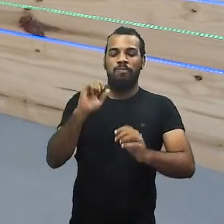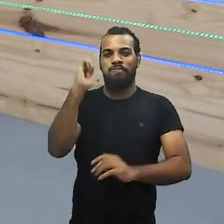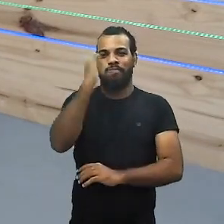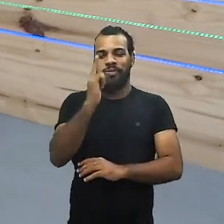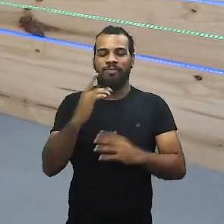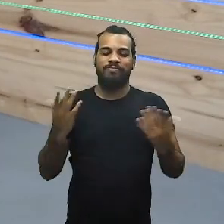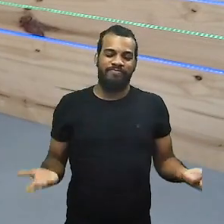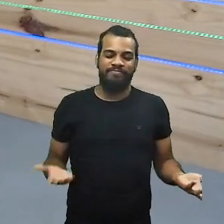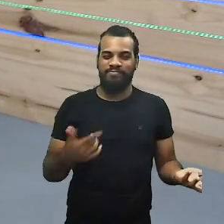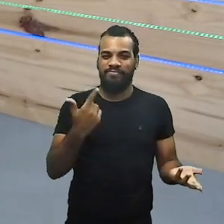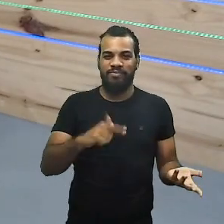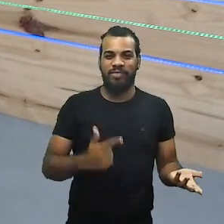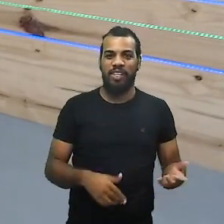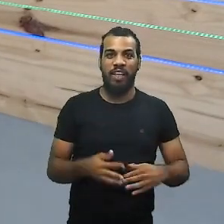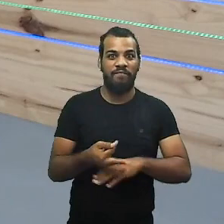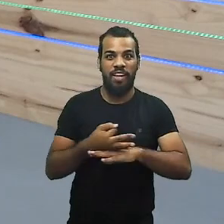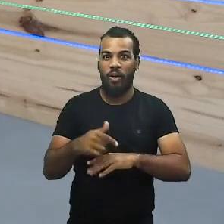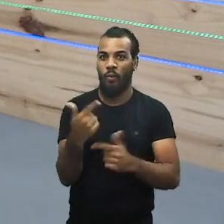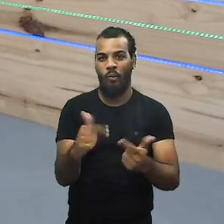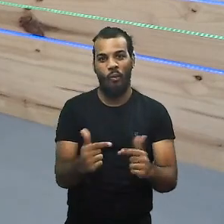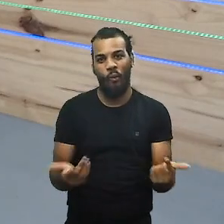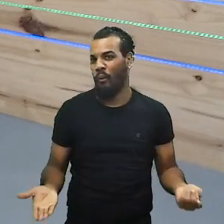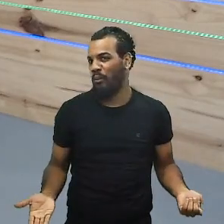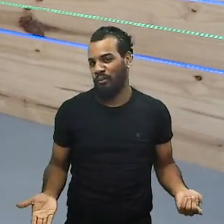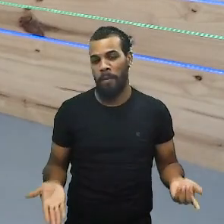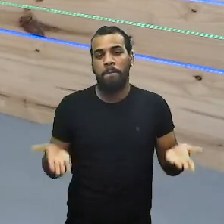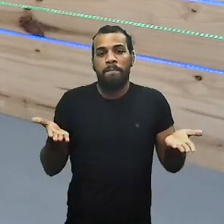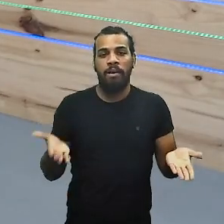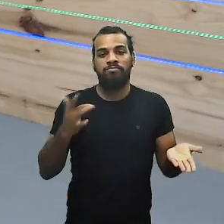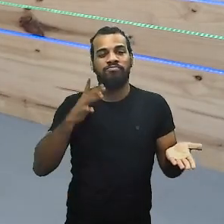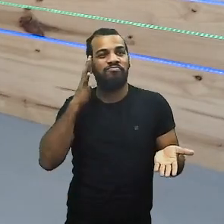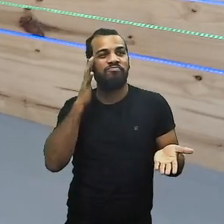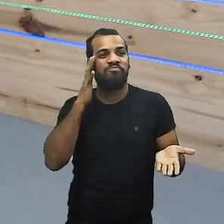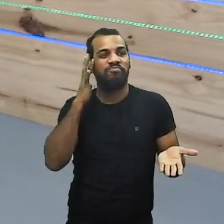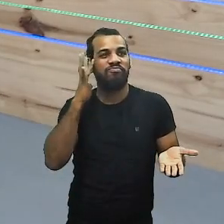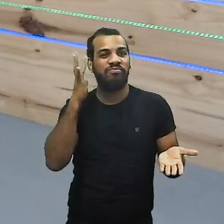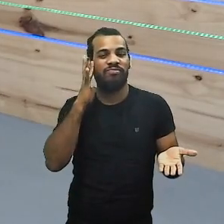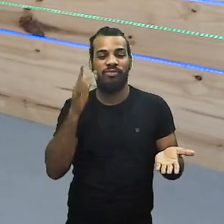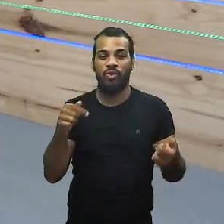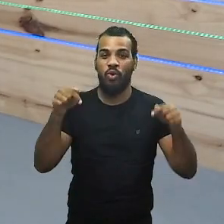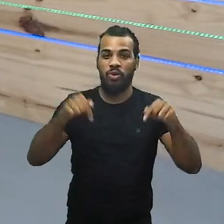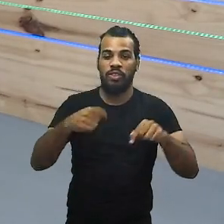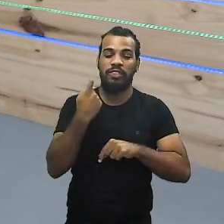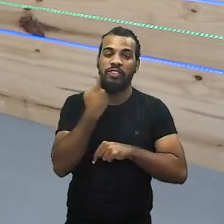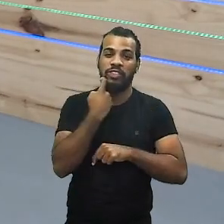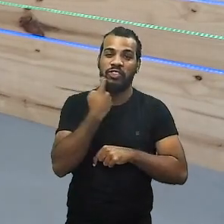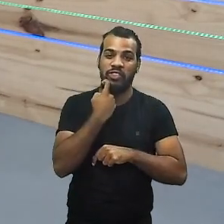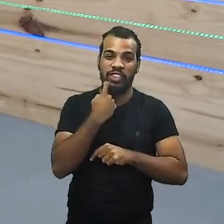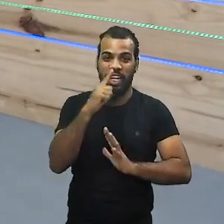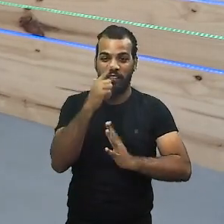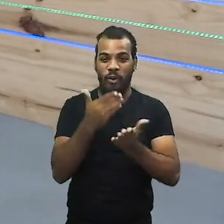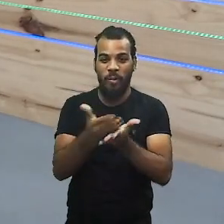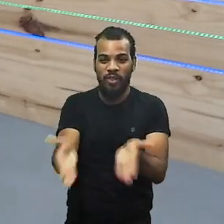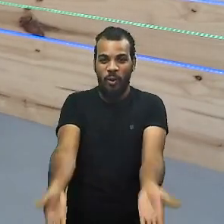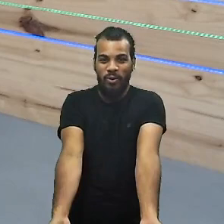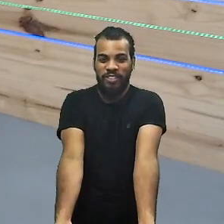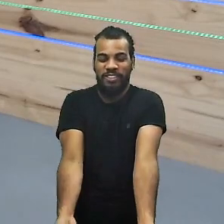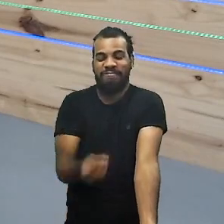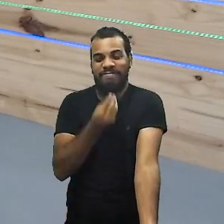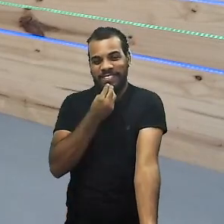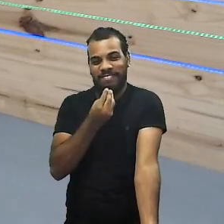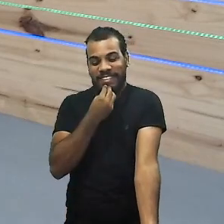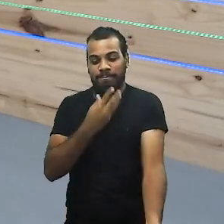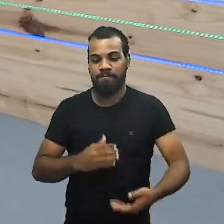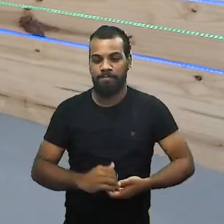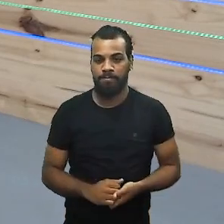só vai ter, nem feriado a gente vai ter, né? Mas pelo menos a gente tem um gostinho para lembrar que hoje é a sexta-feira do Carnaval. Beleza? Mas assim,